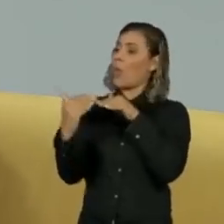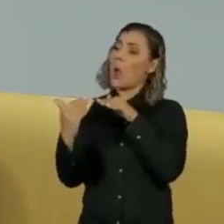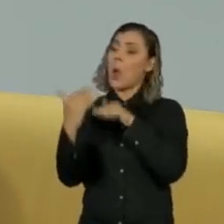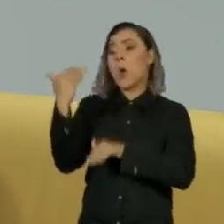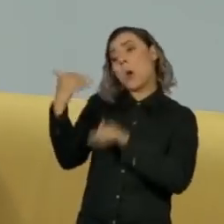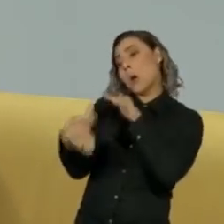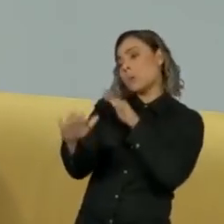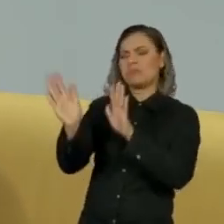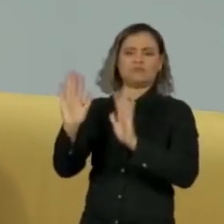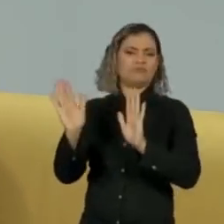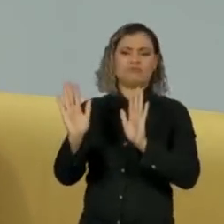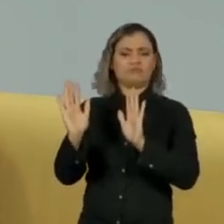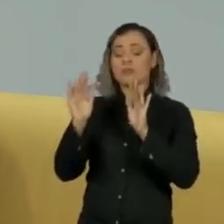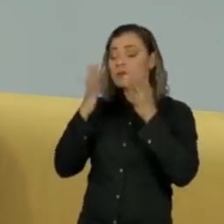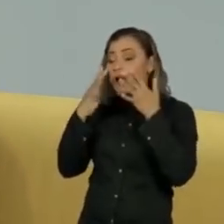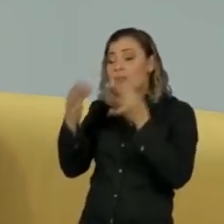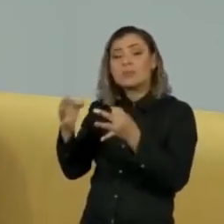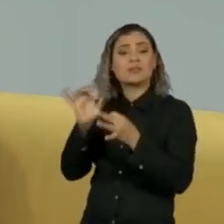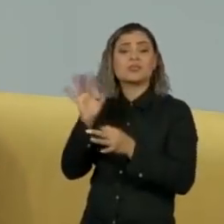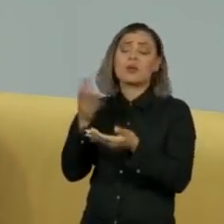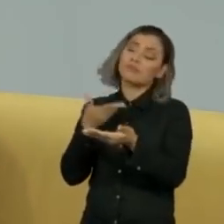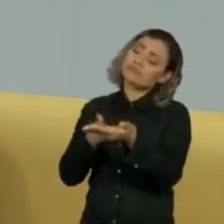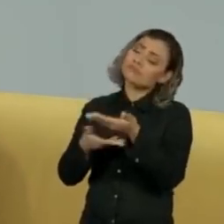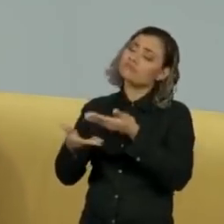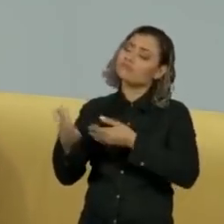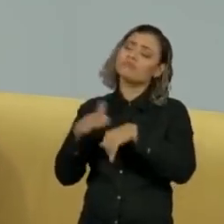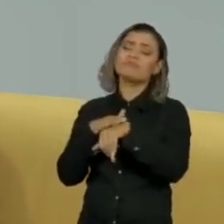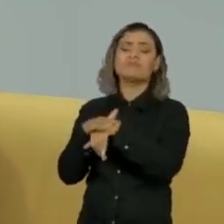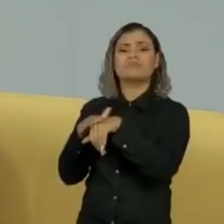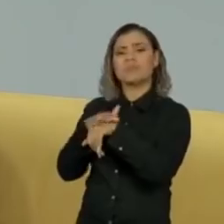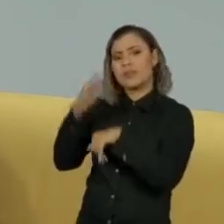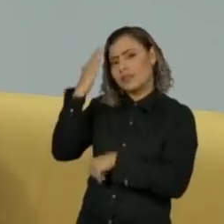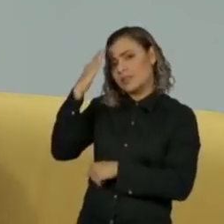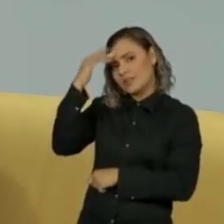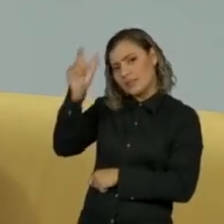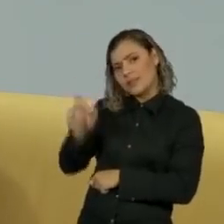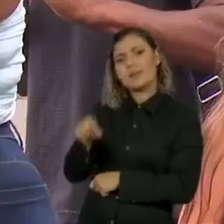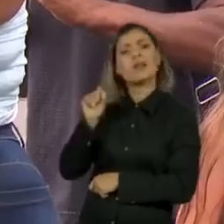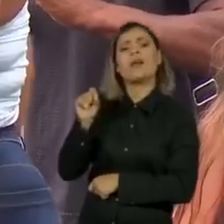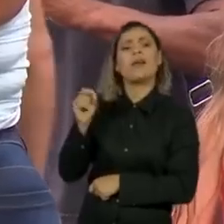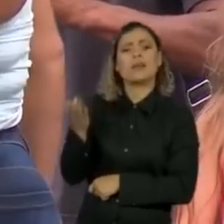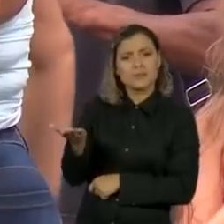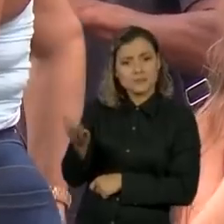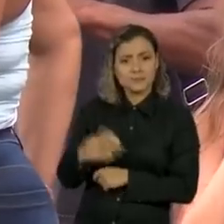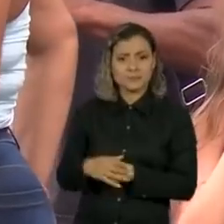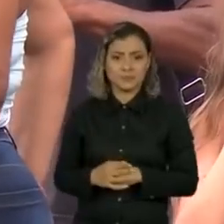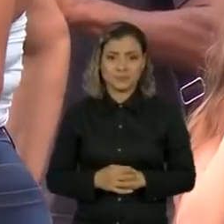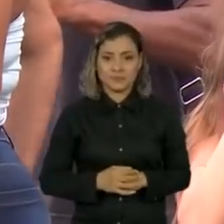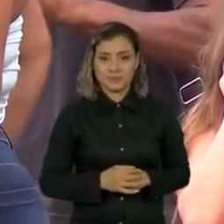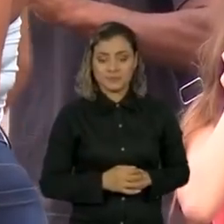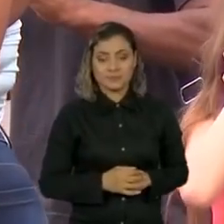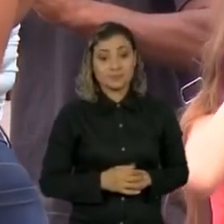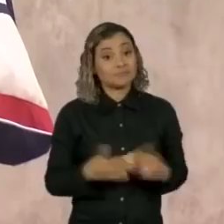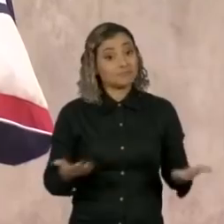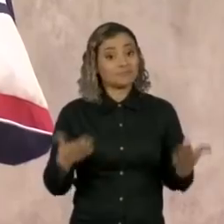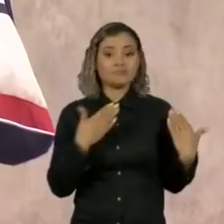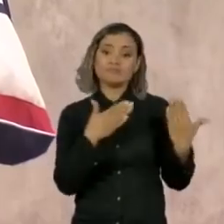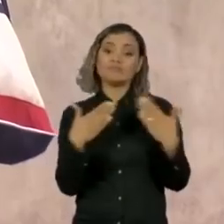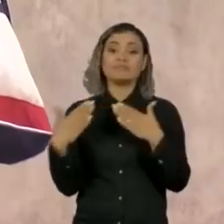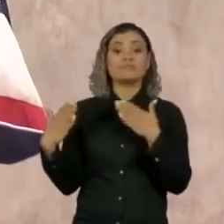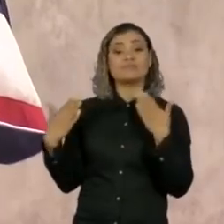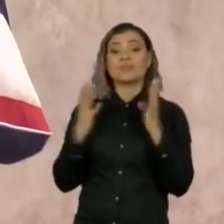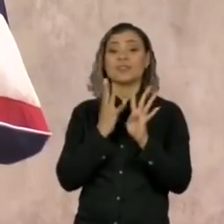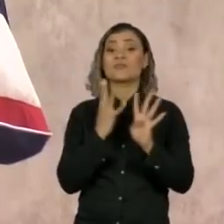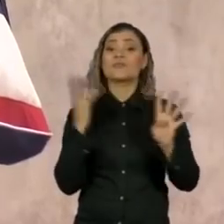ou discordar, pelo menos para tentar entender com quem a gente está conversando. Aquele bate-papo